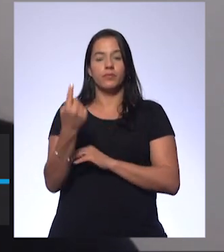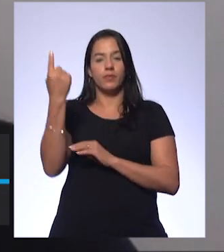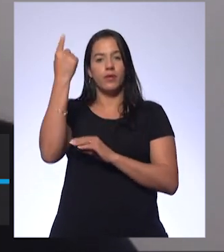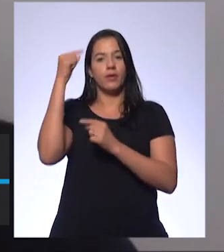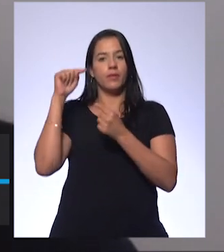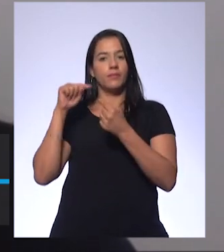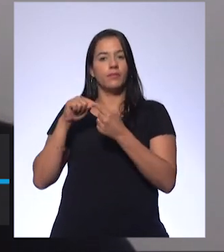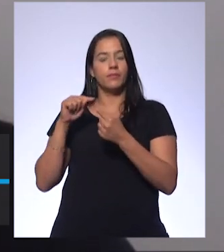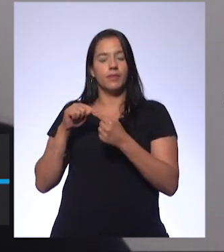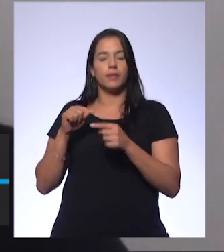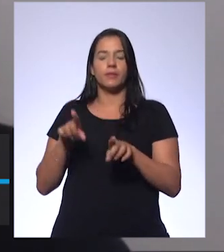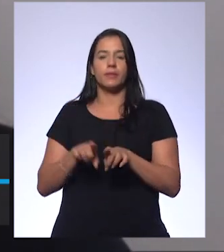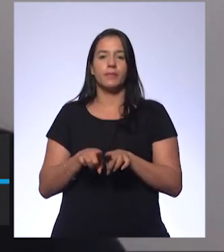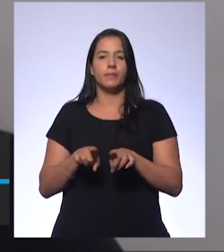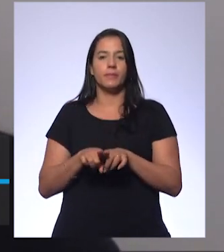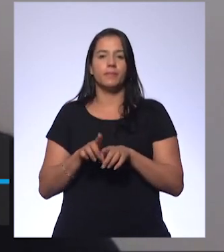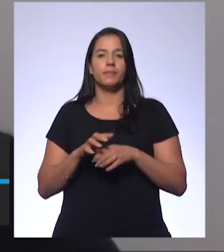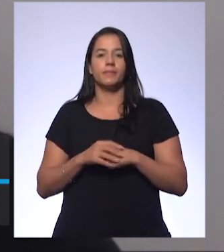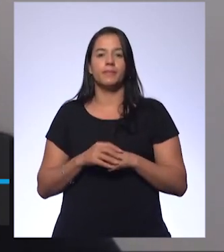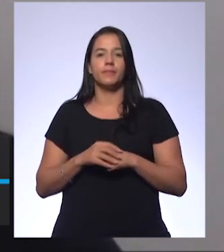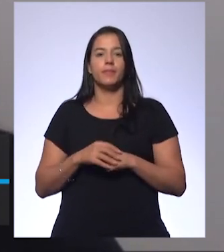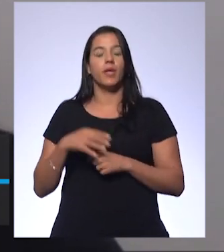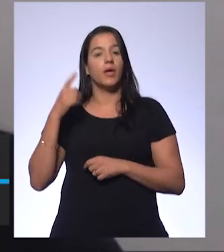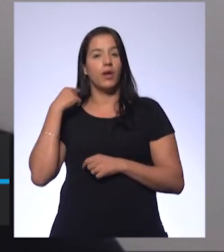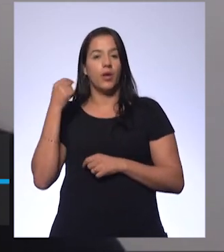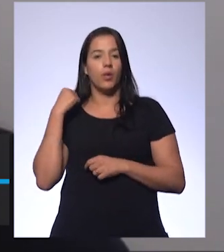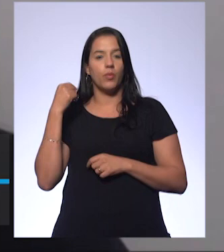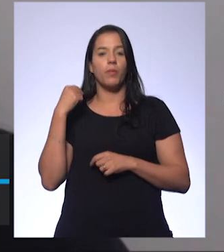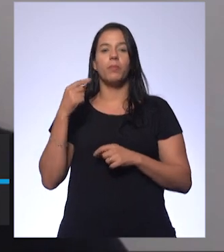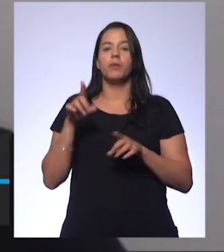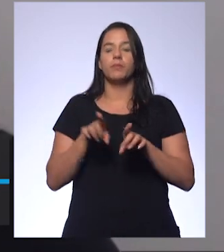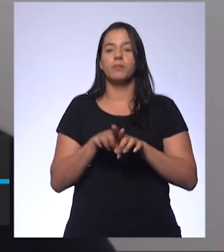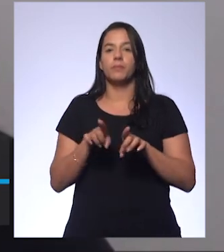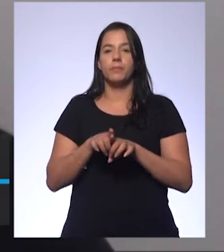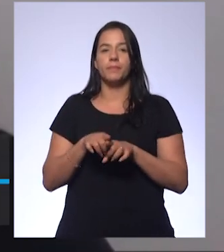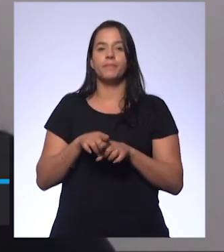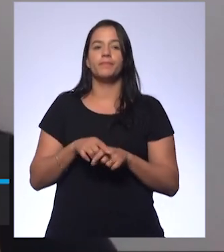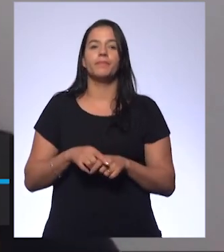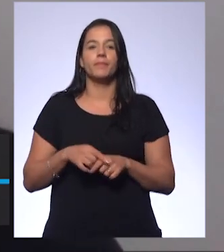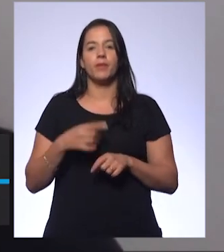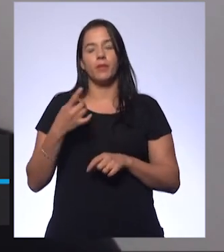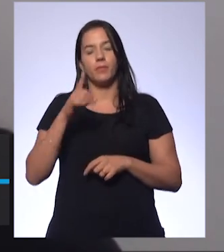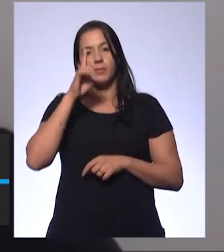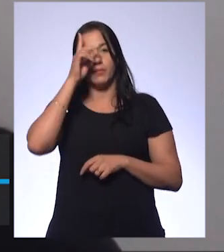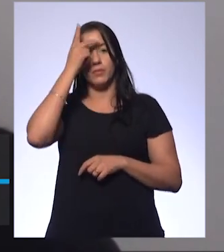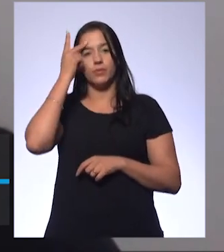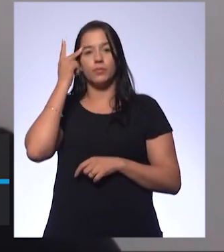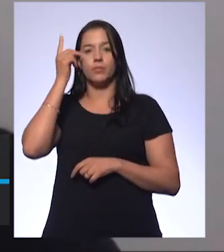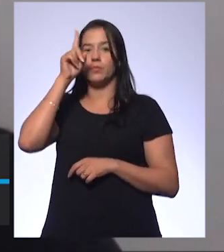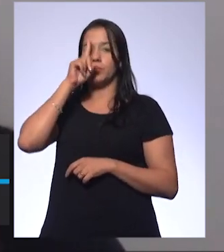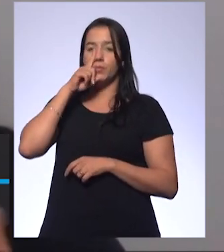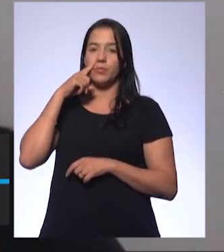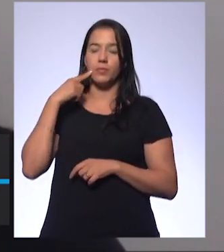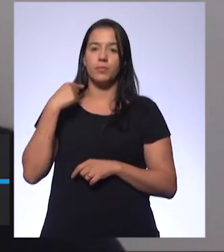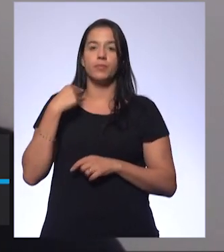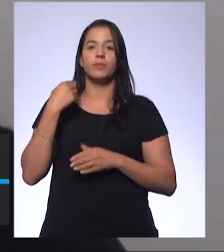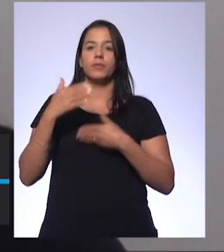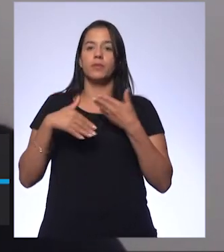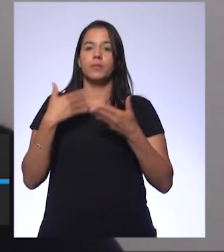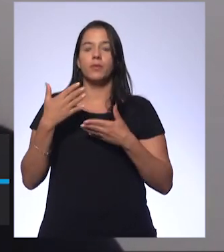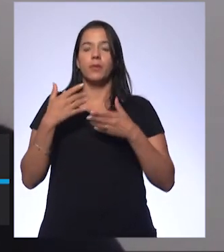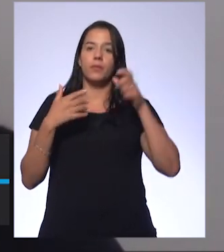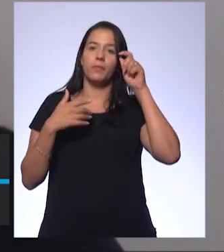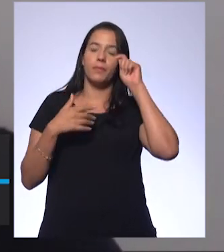isso também, né? E aí, a cor do cabelo também lá como exemplo, né? A pessoa loira, com cabelo